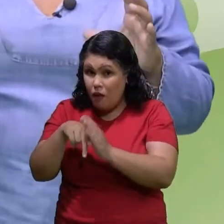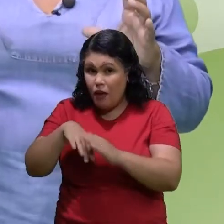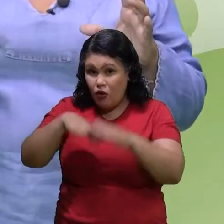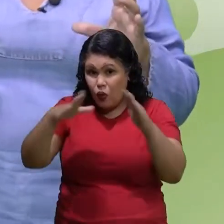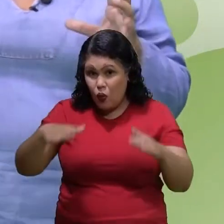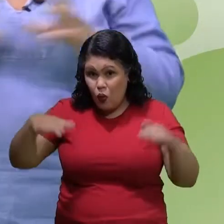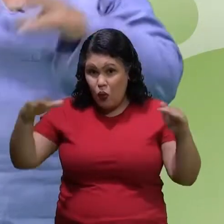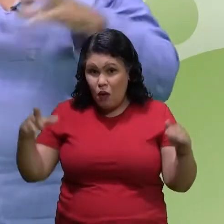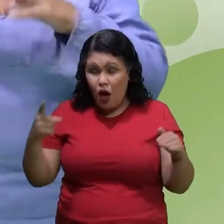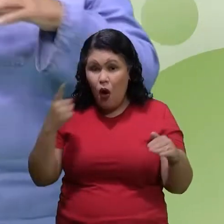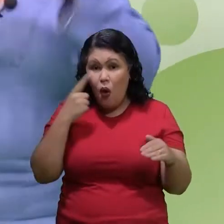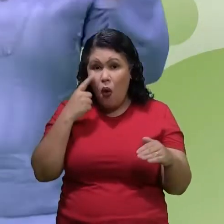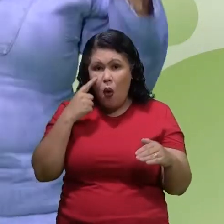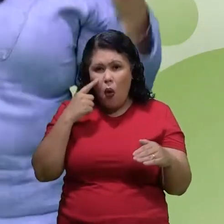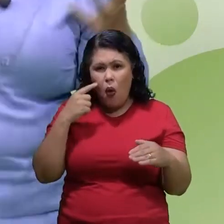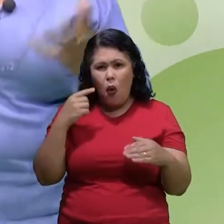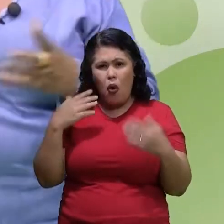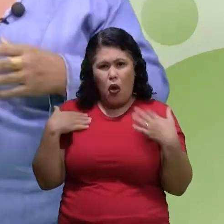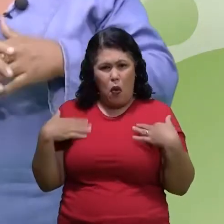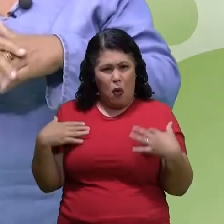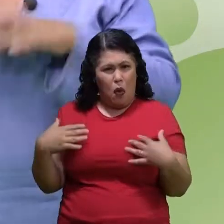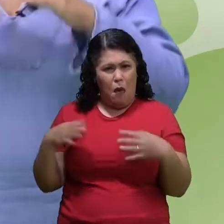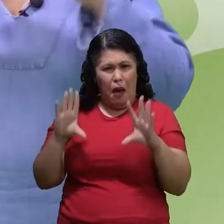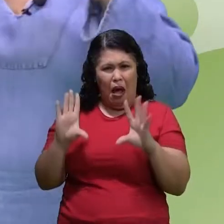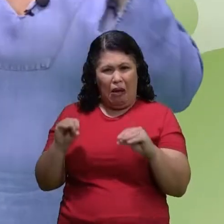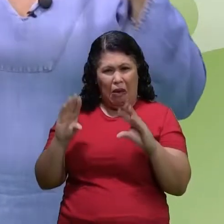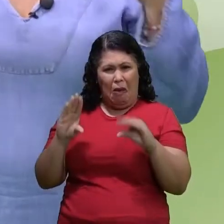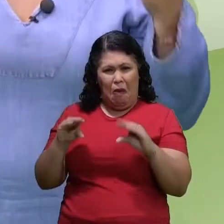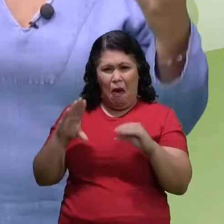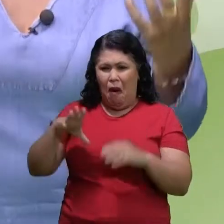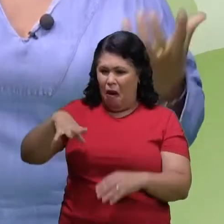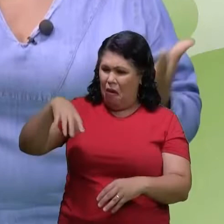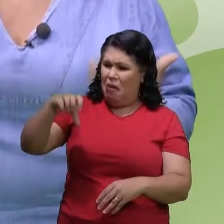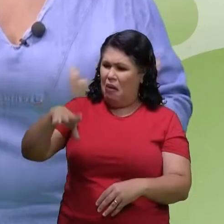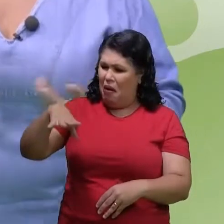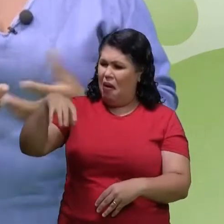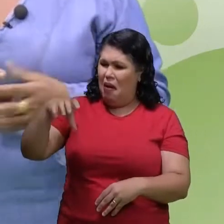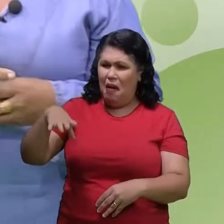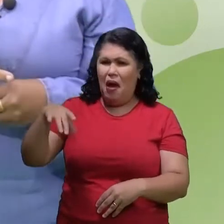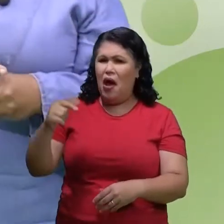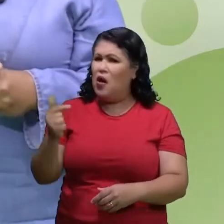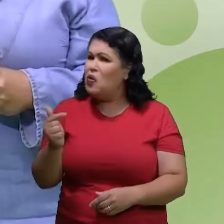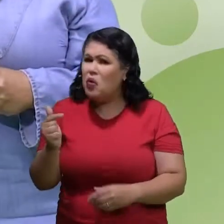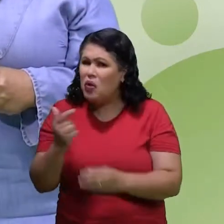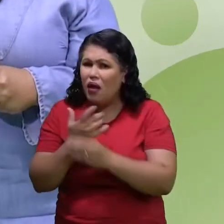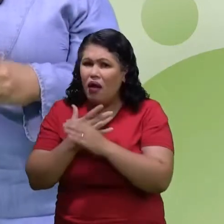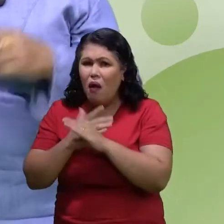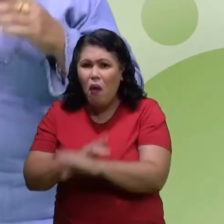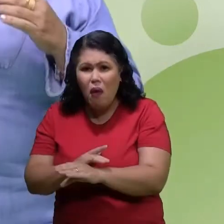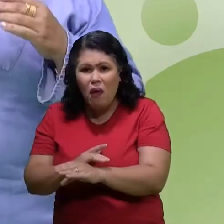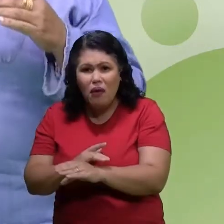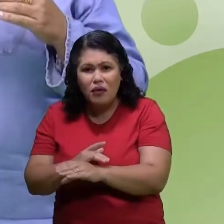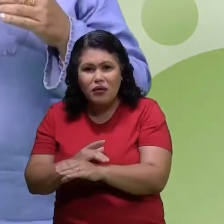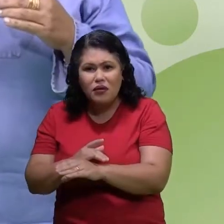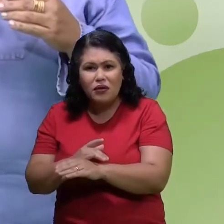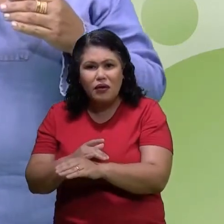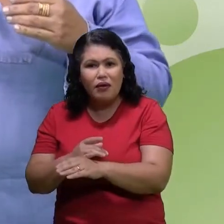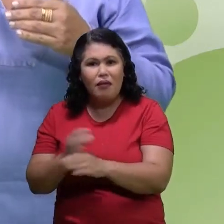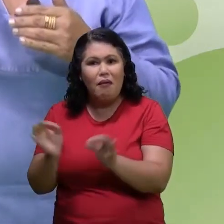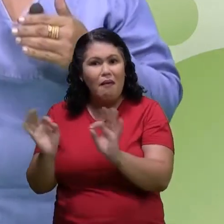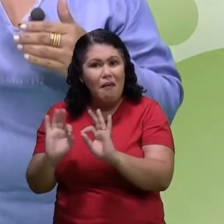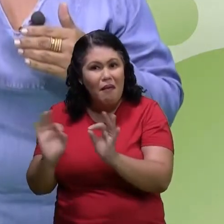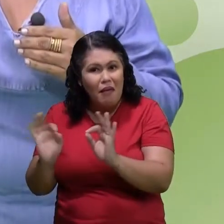olhar a estrutura, ela tem um corpo muito mole. Ela não tem uma estrutura como tem os vertebrados. Então,